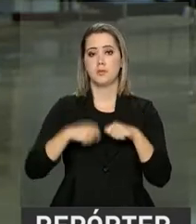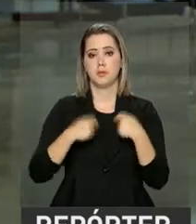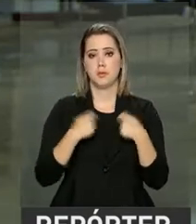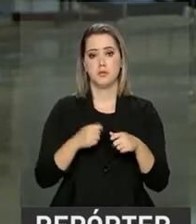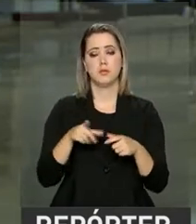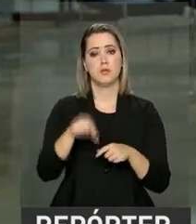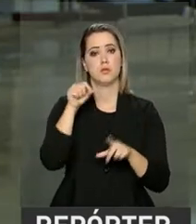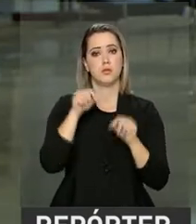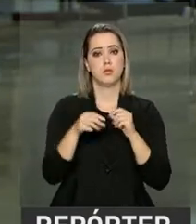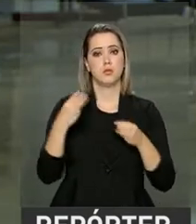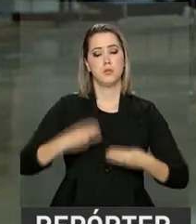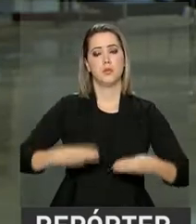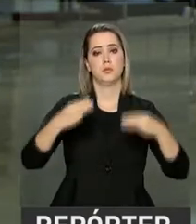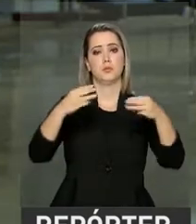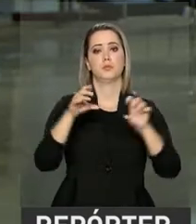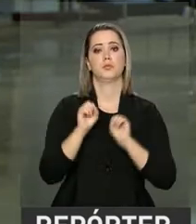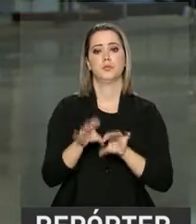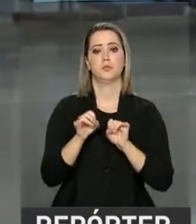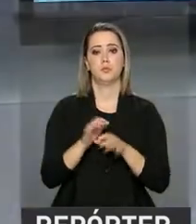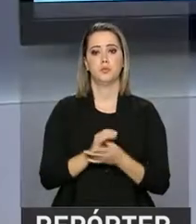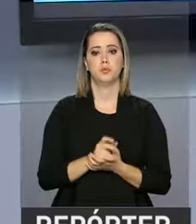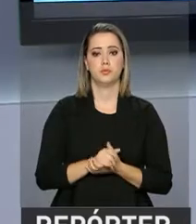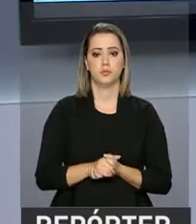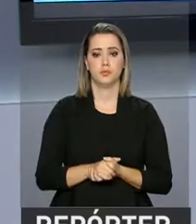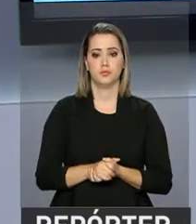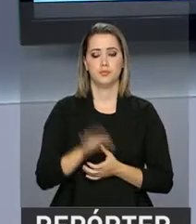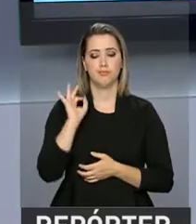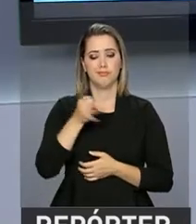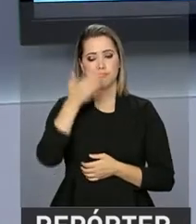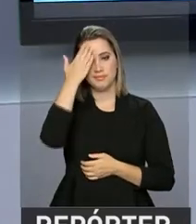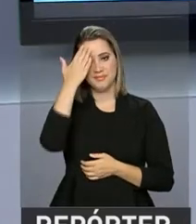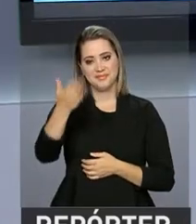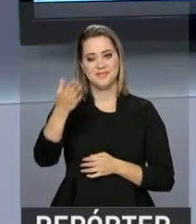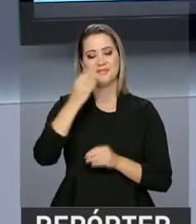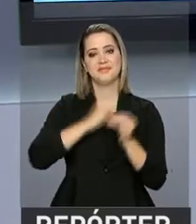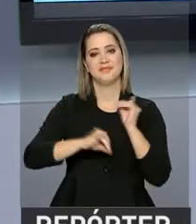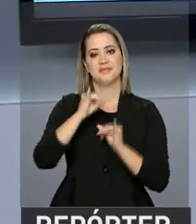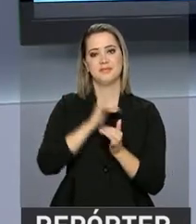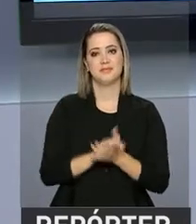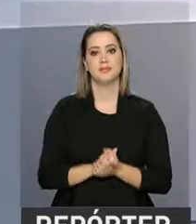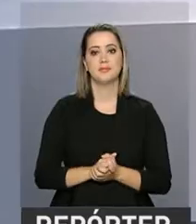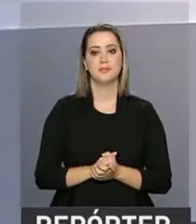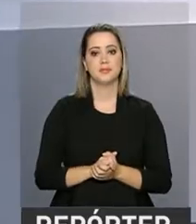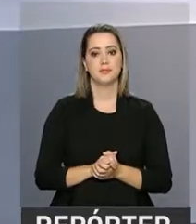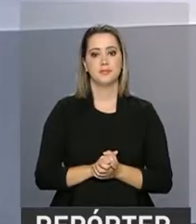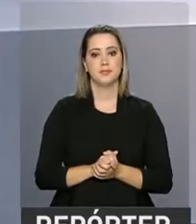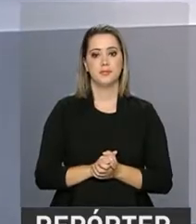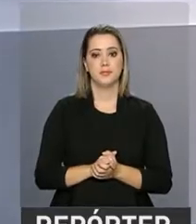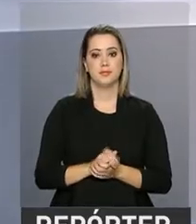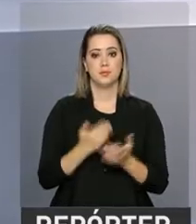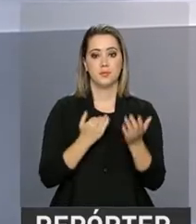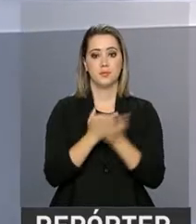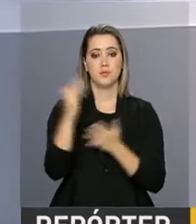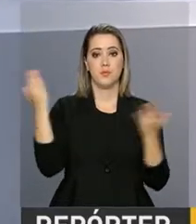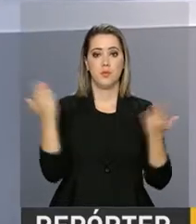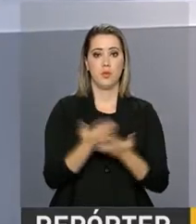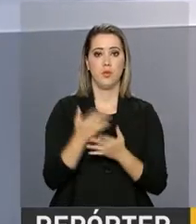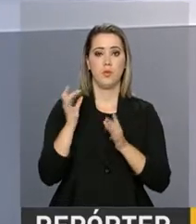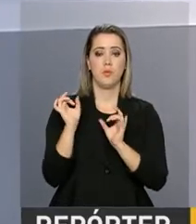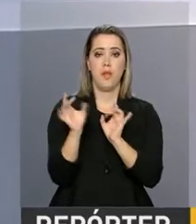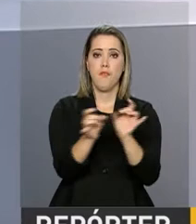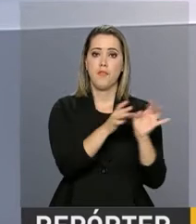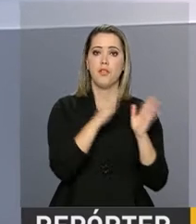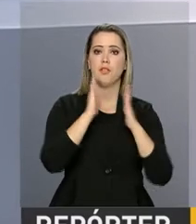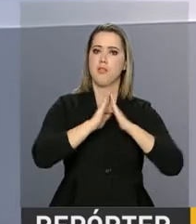definidos pelo Ministério da Educação. Roberto. Tá ótimo, Luana. Obrigado aí pelas informações. Começou hoje o feirão da